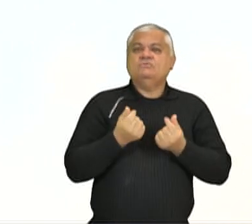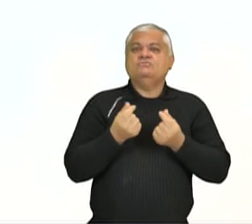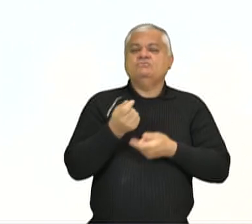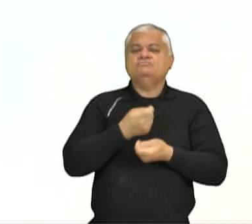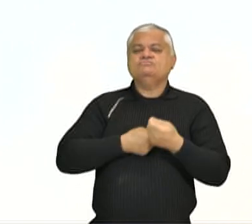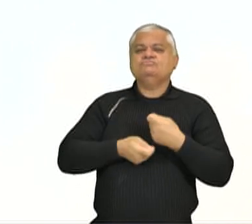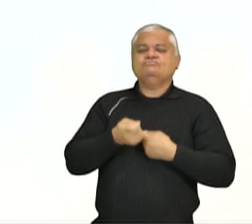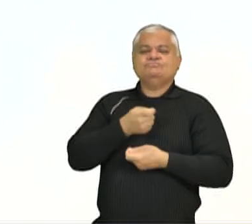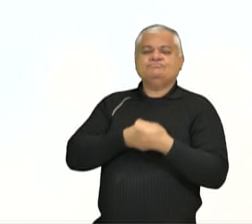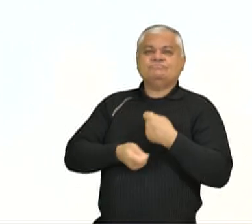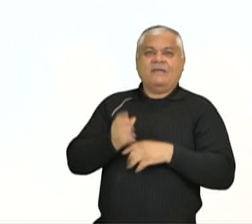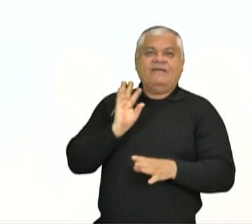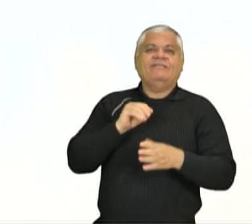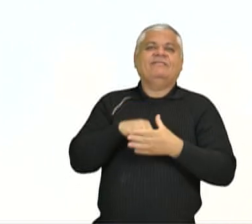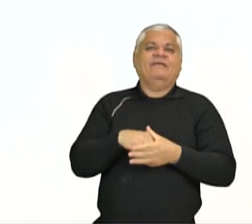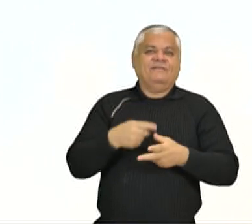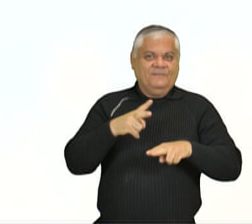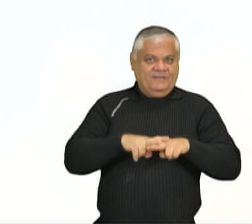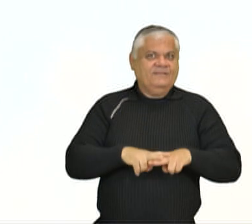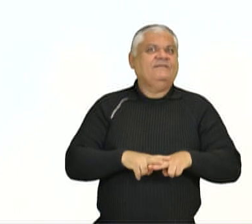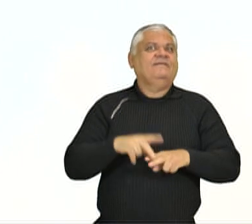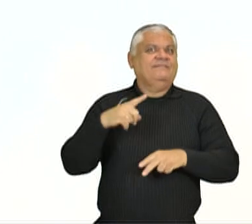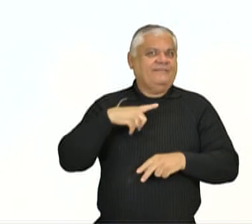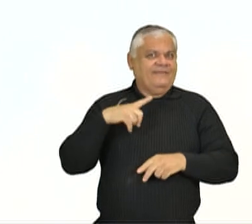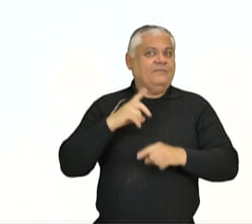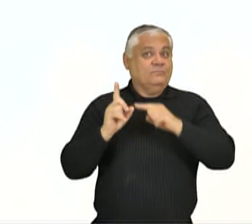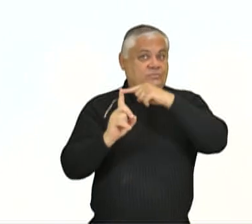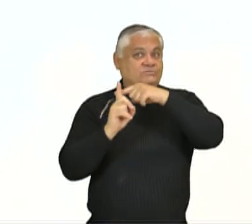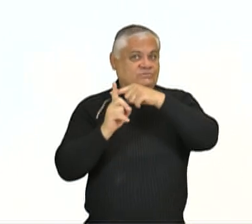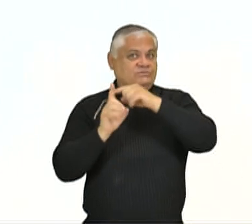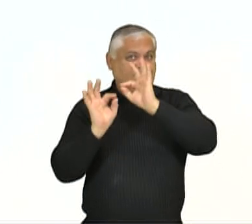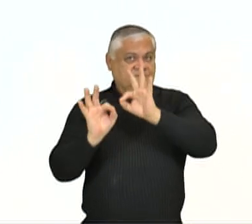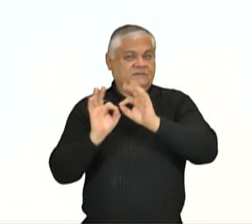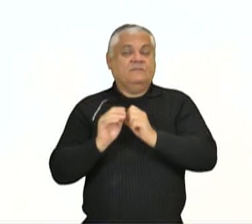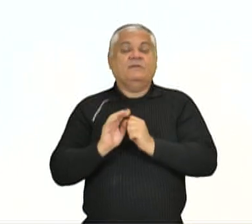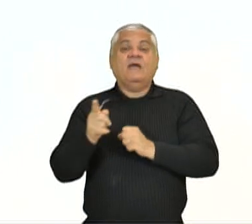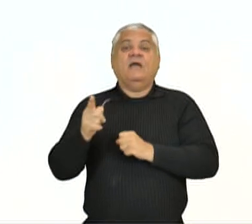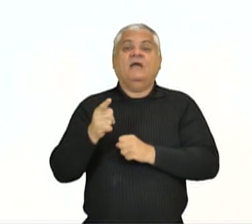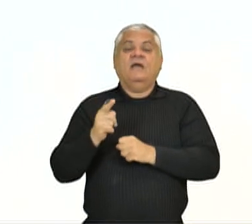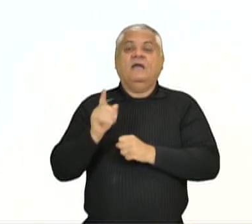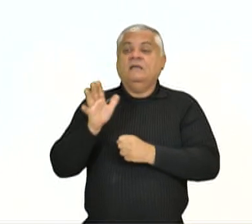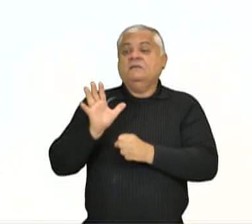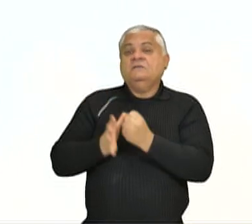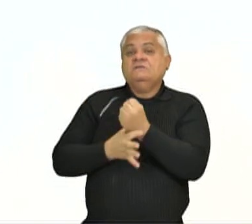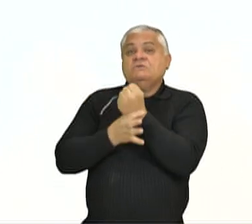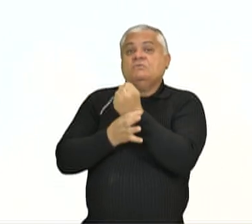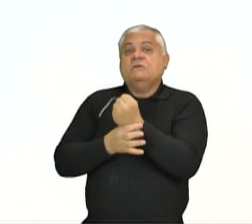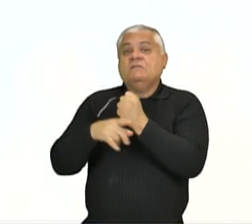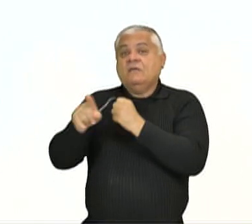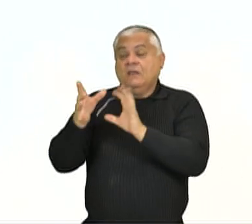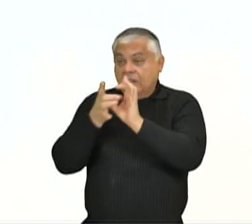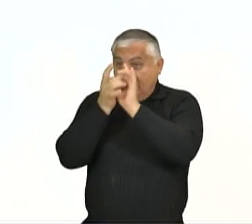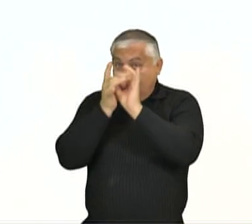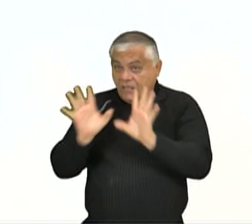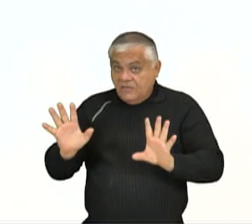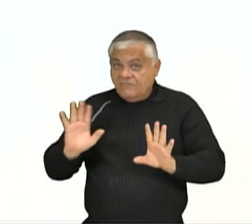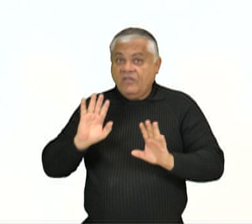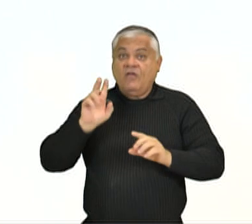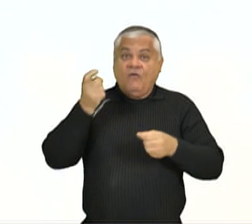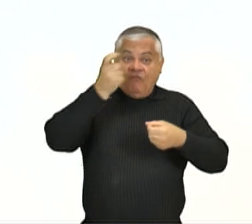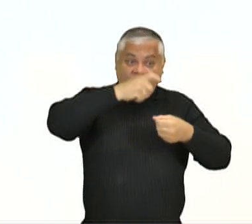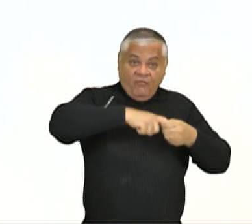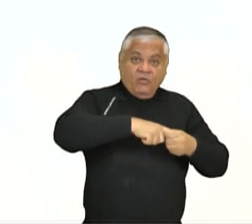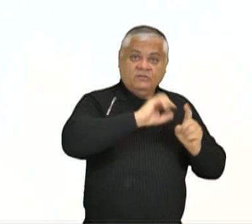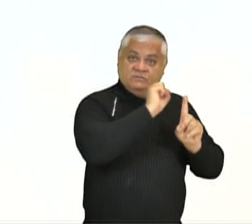financeira que eles têm para o lado positivo, hein, gente? Para se garantir uma vez que eles conseguirem a liberdade, que eles saírem de